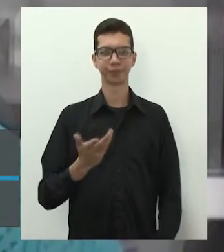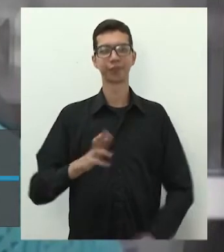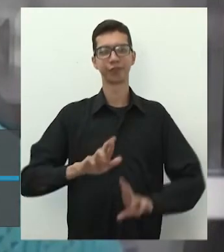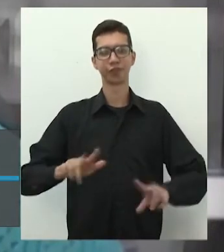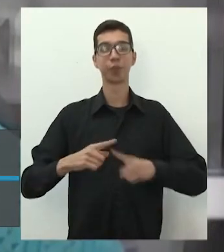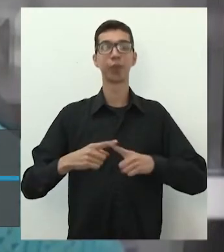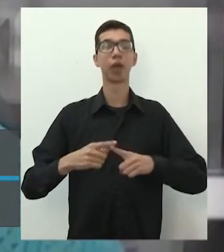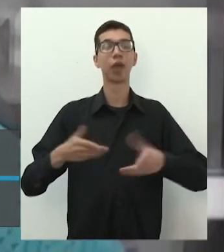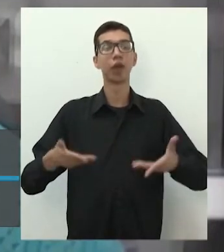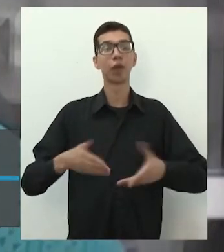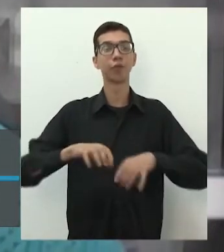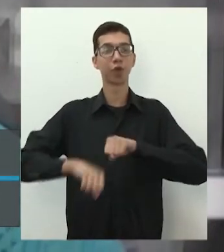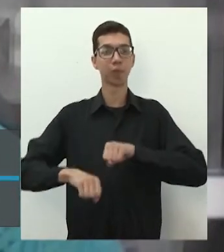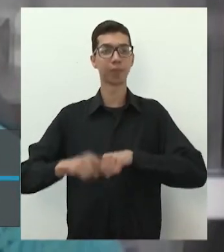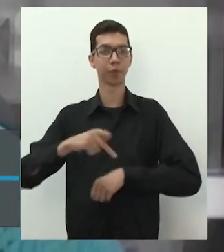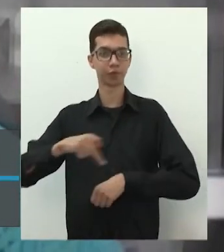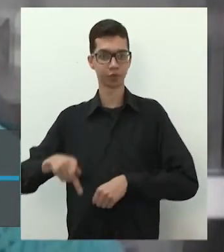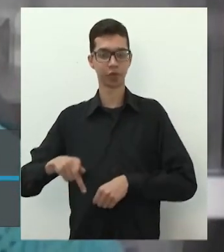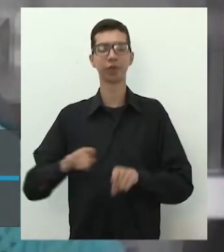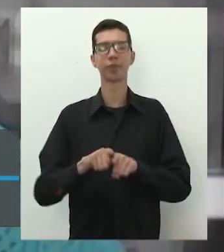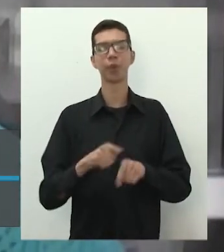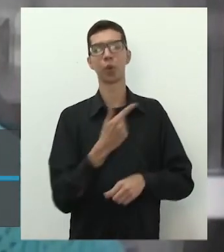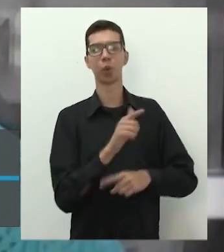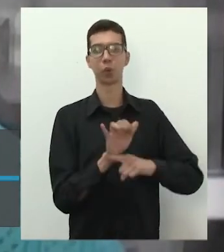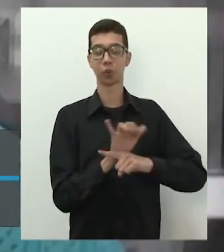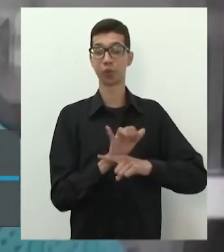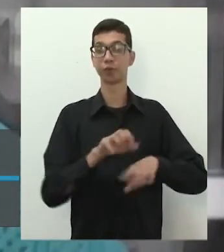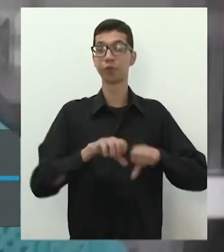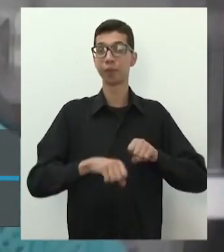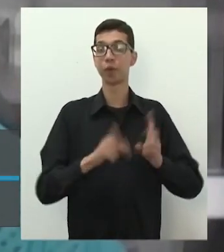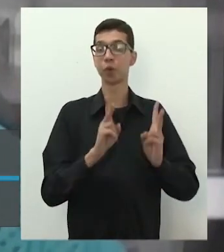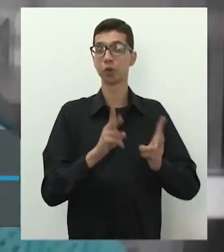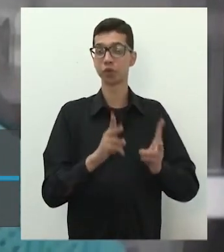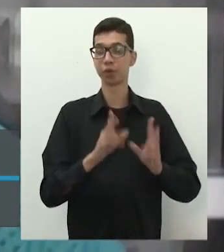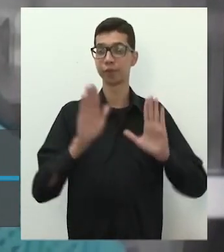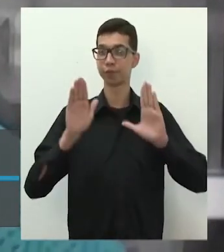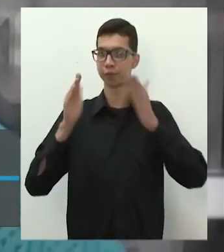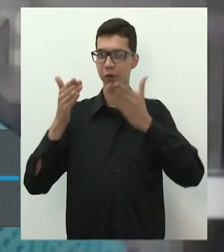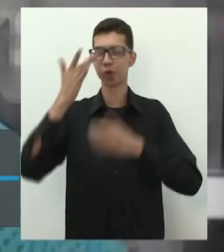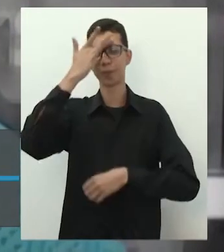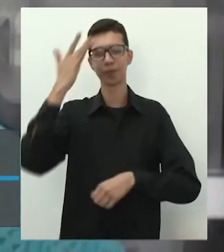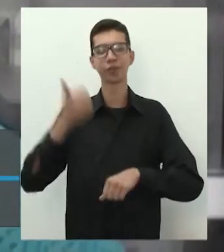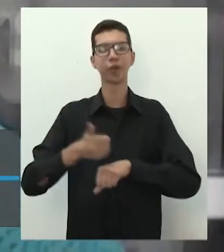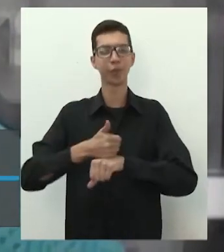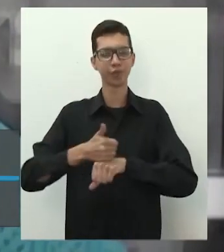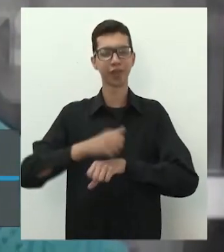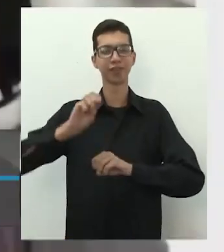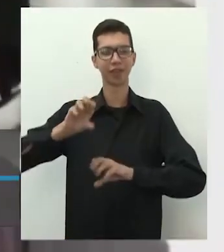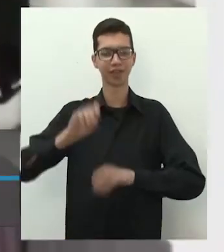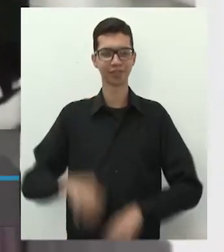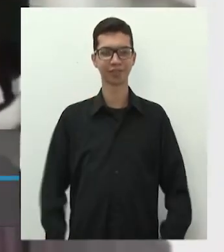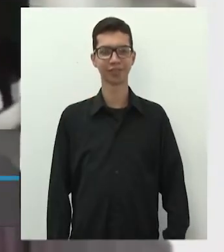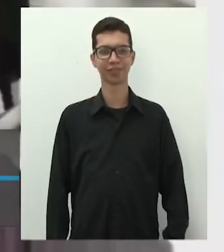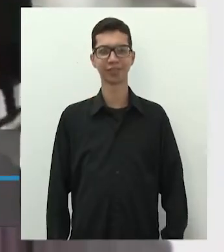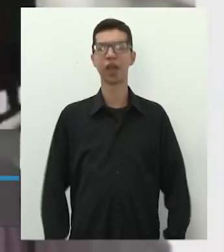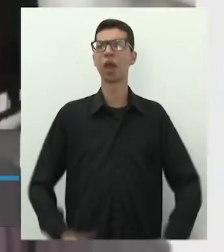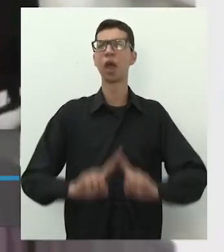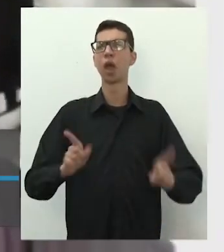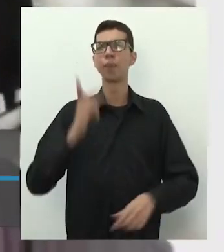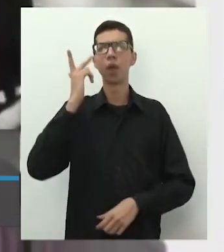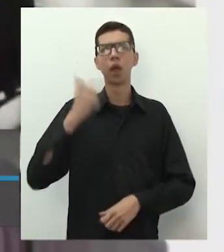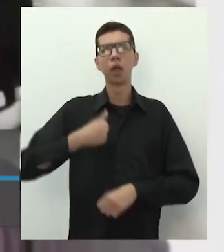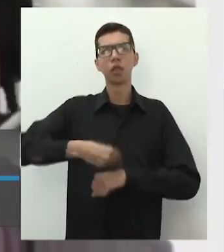muito bem. Que delícia! Eu vou até colocar alguns, né, que vale sempre esse nosso registro. A professora Valéria, ela coloca que foi um excelente